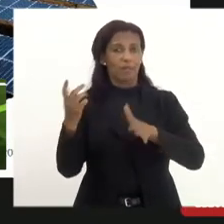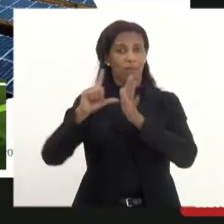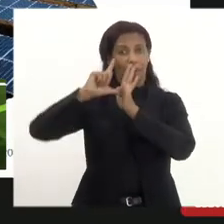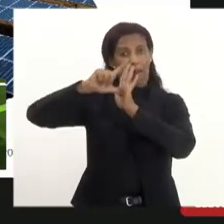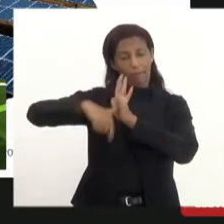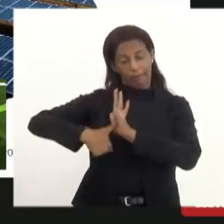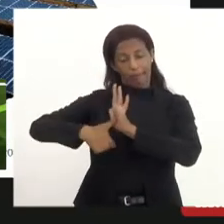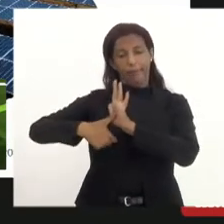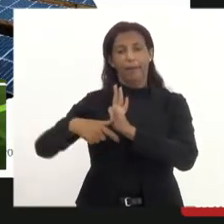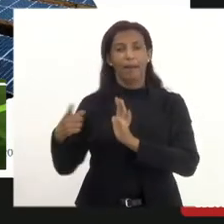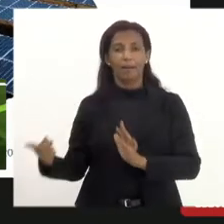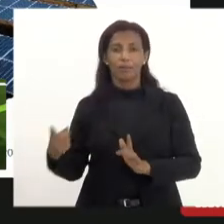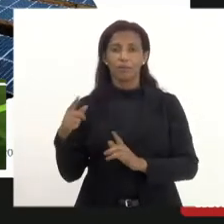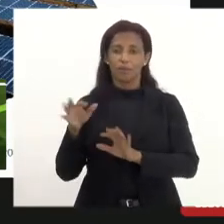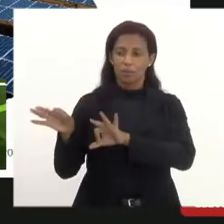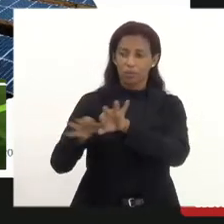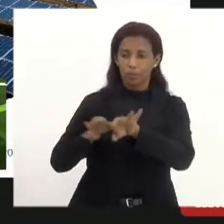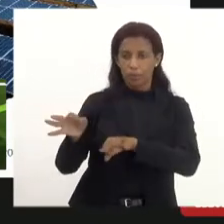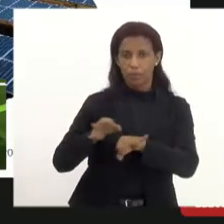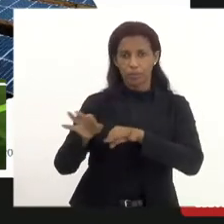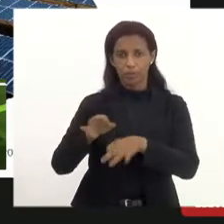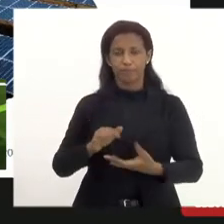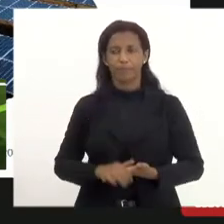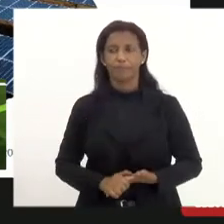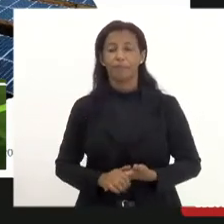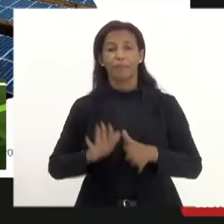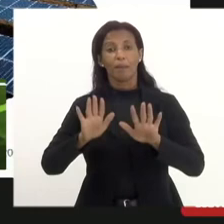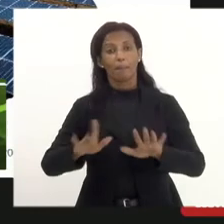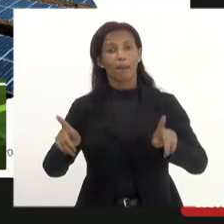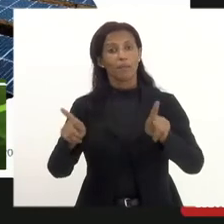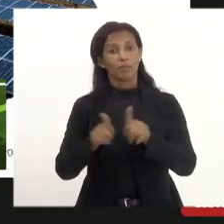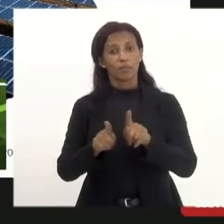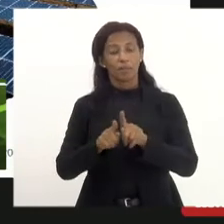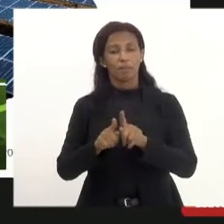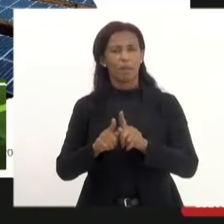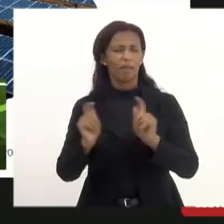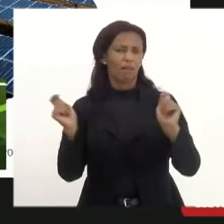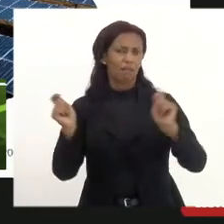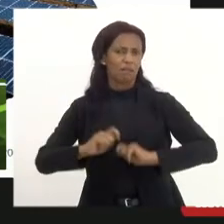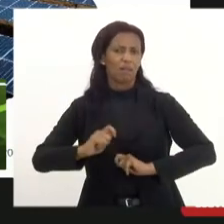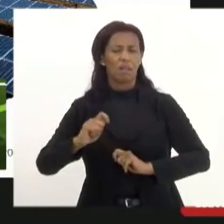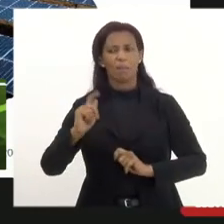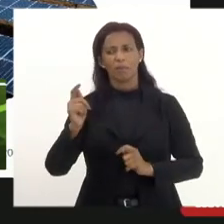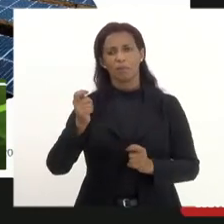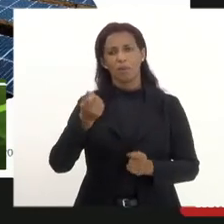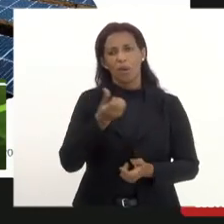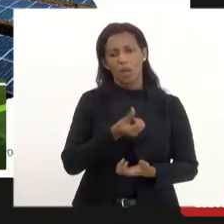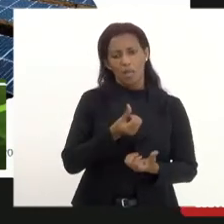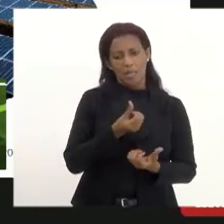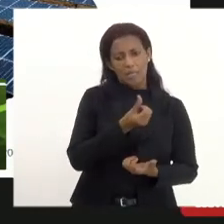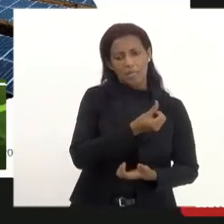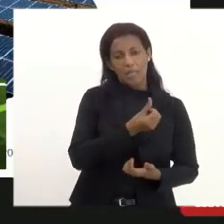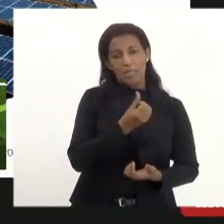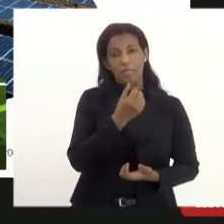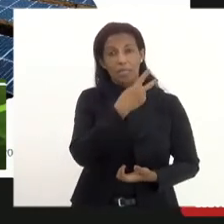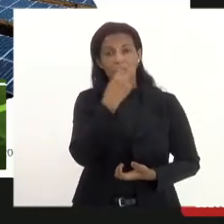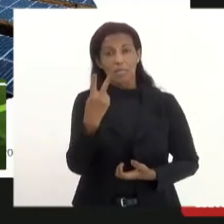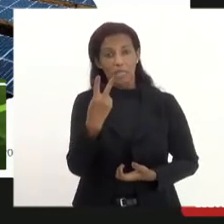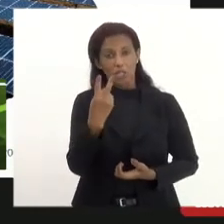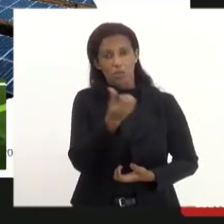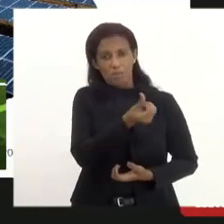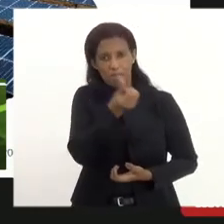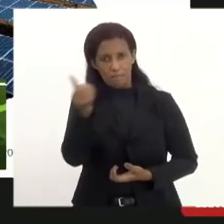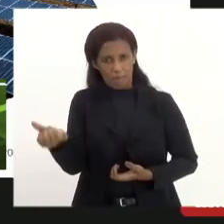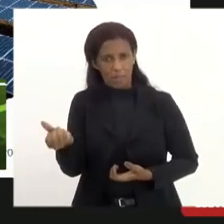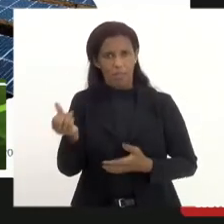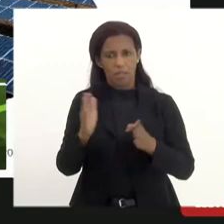atraso nesses projetos, mas que a previsão seria segundo semestre desse ano, isso foi jogado um pouquinho